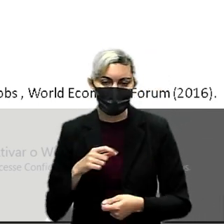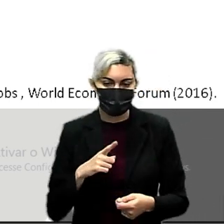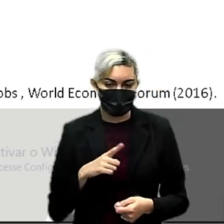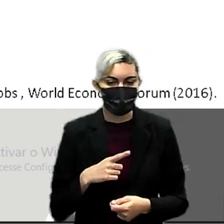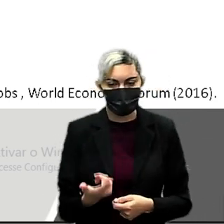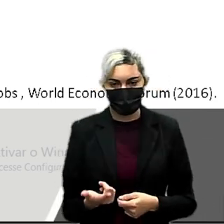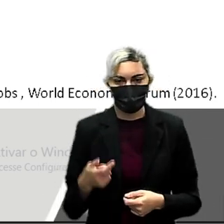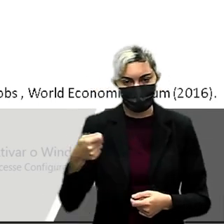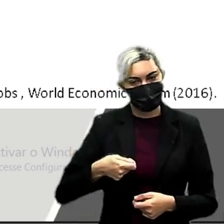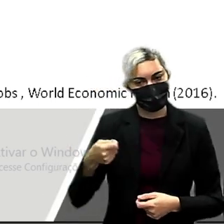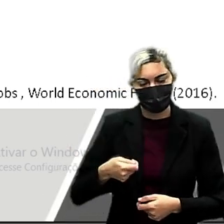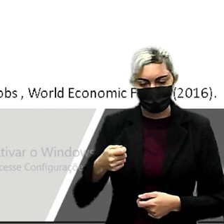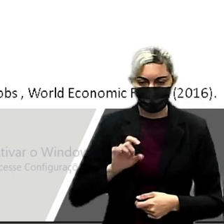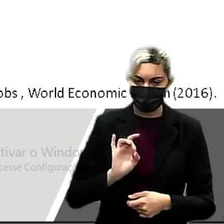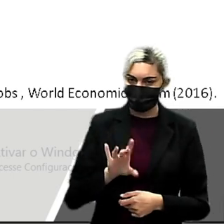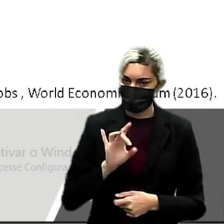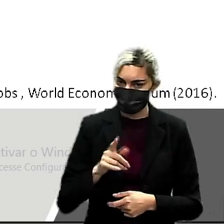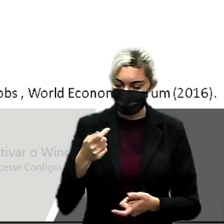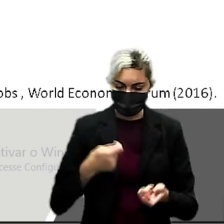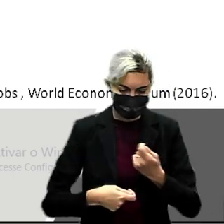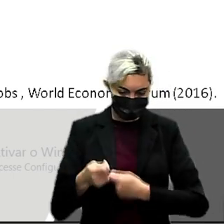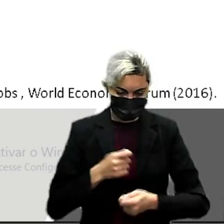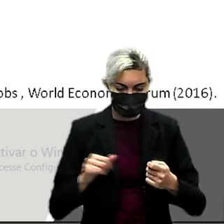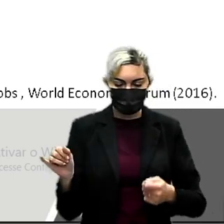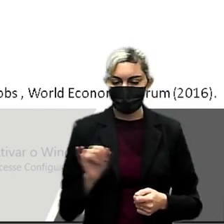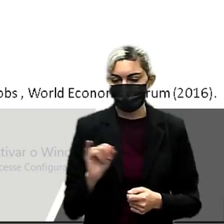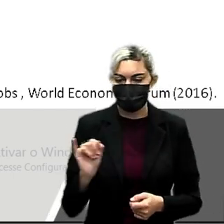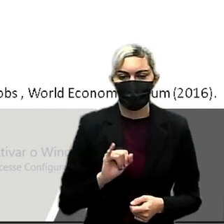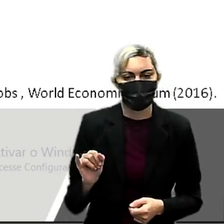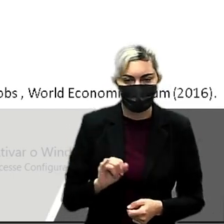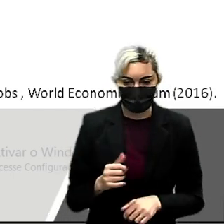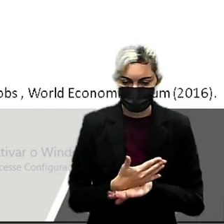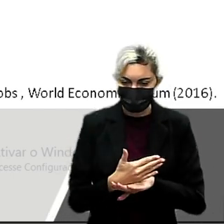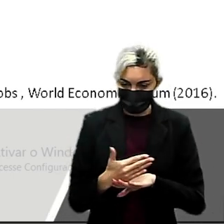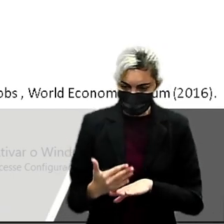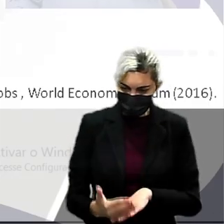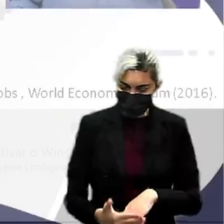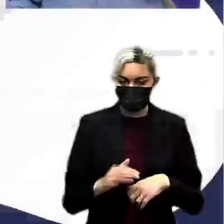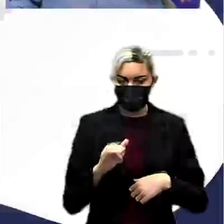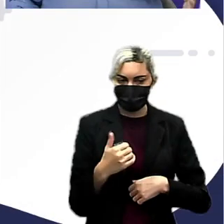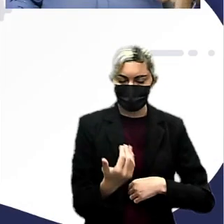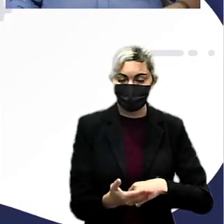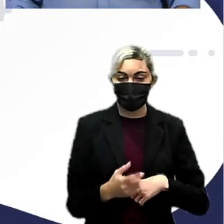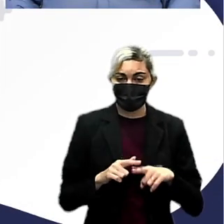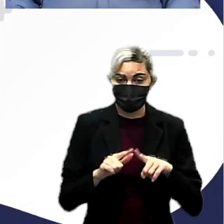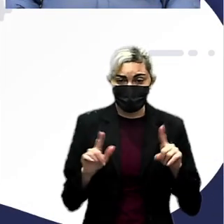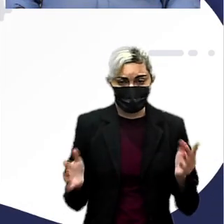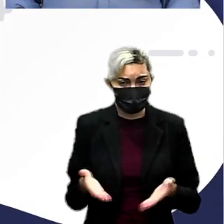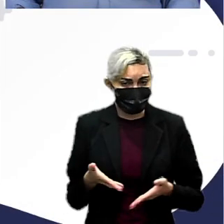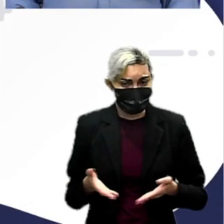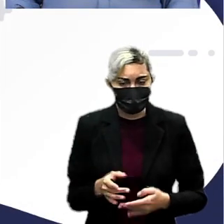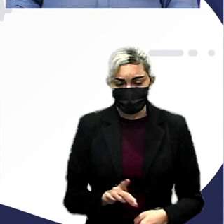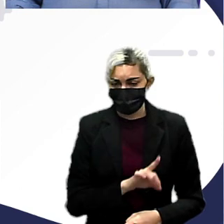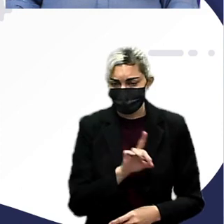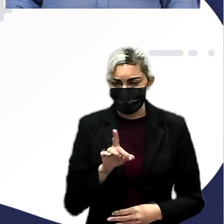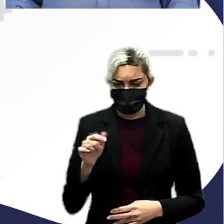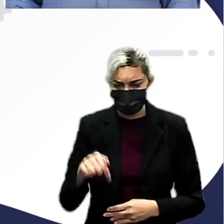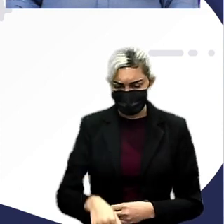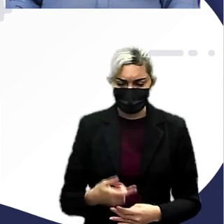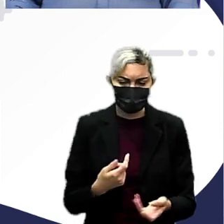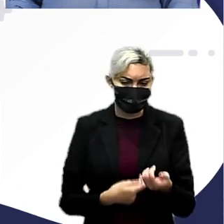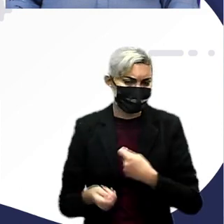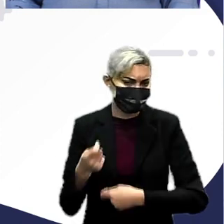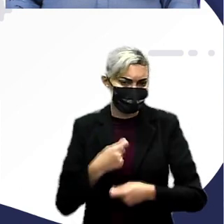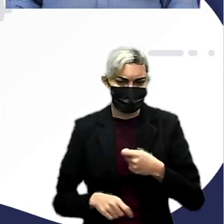um exigente. Não só o mercado internacional, a gente costuma ver isso lá fora, mas hoje em dia aqui o nosso